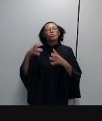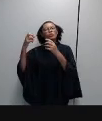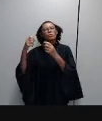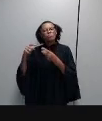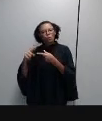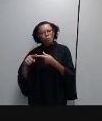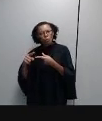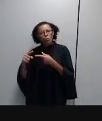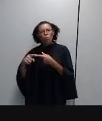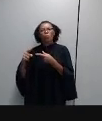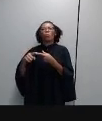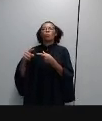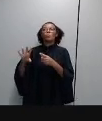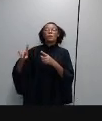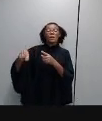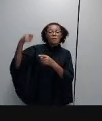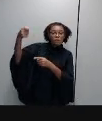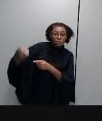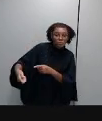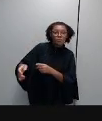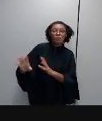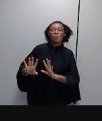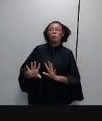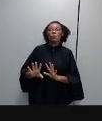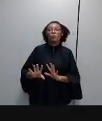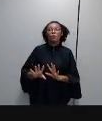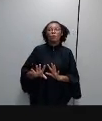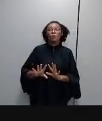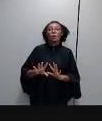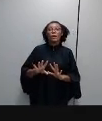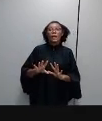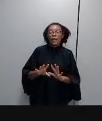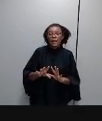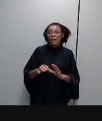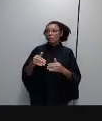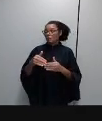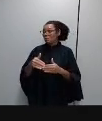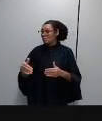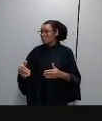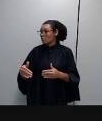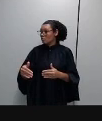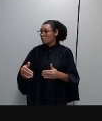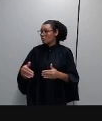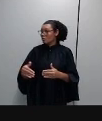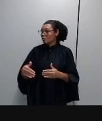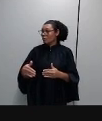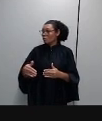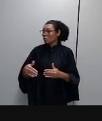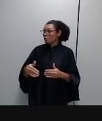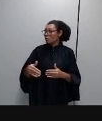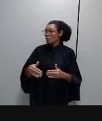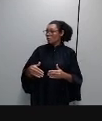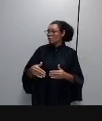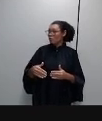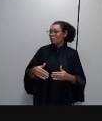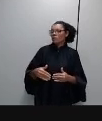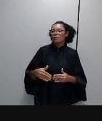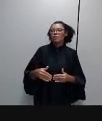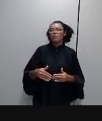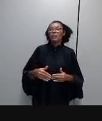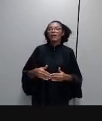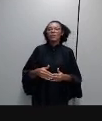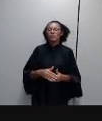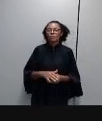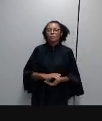no meio da execução sobrevir à falência Claro quando é normal e se acontecer isso é vidente